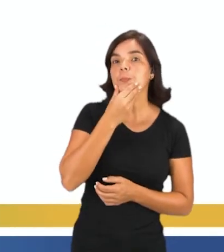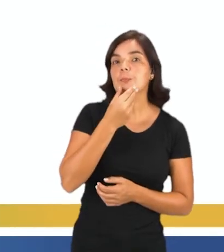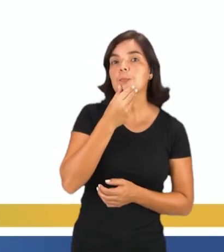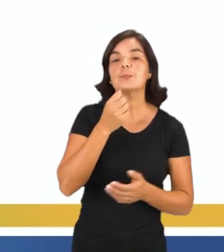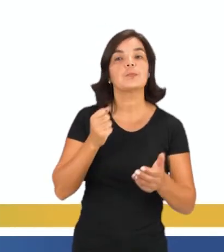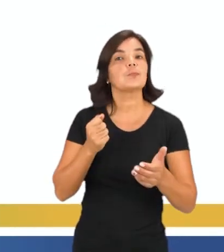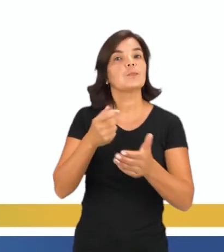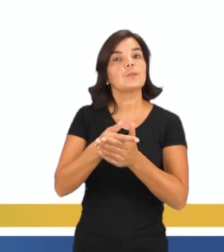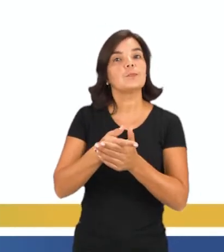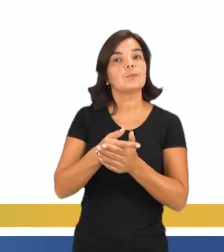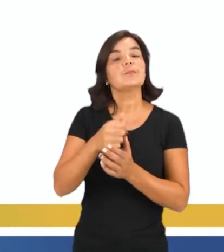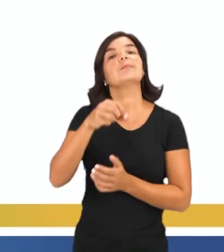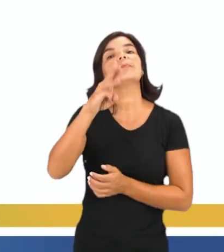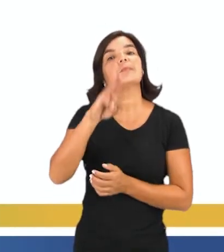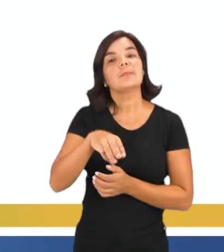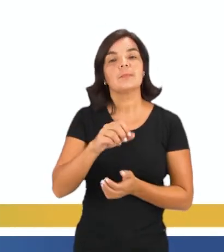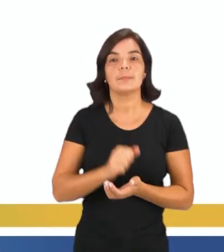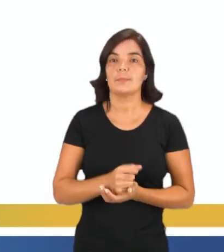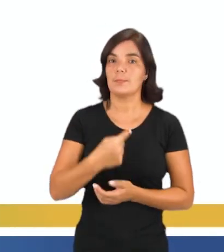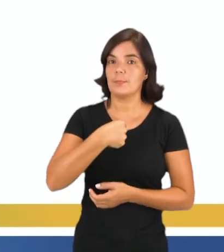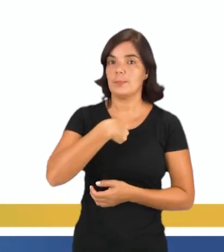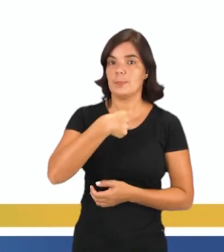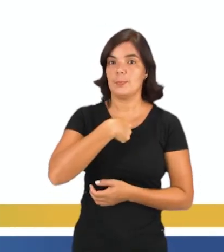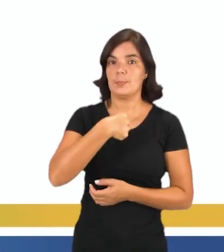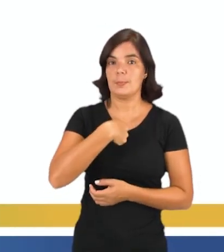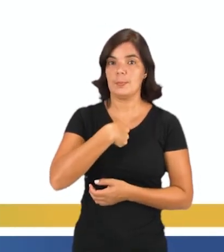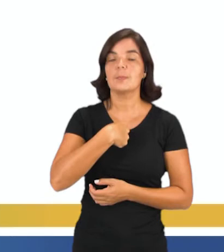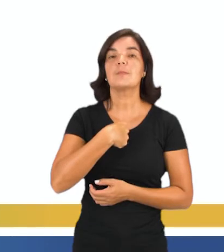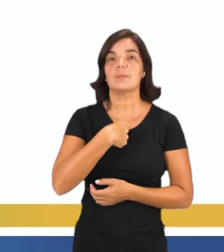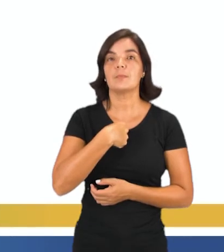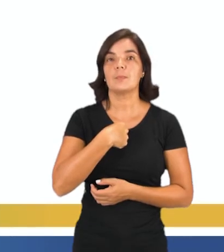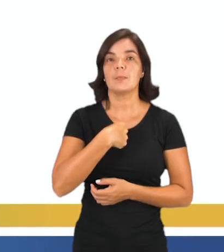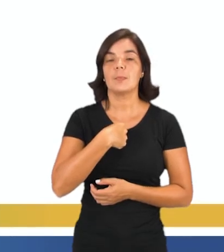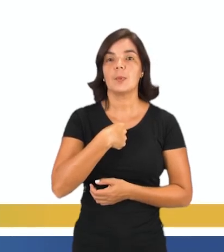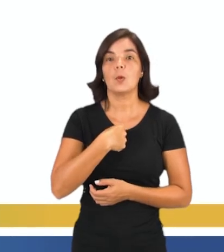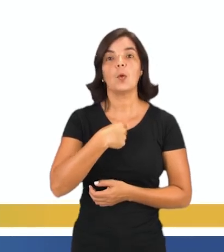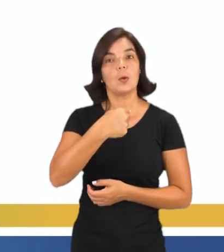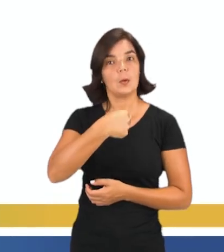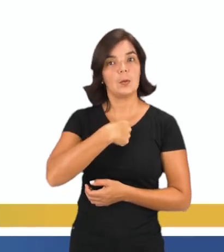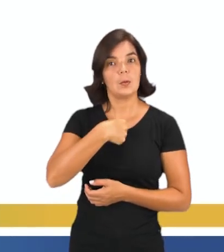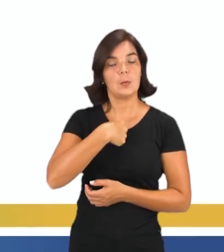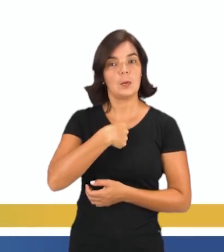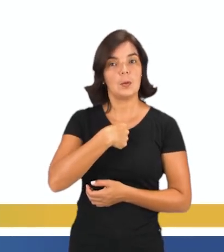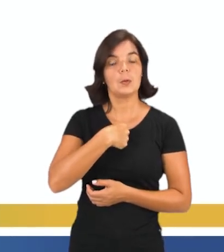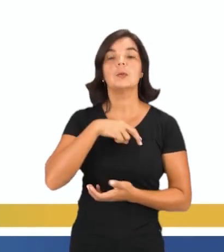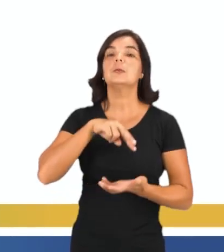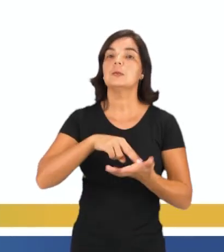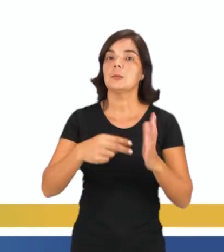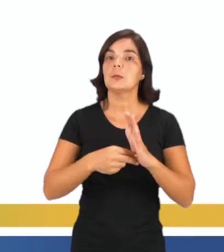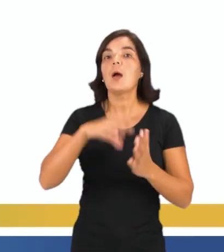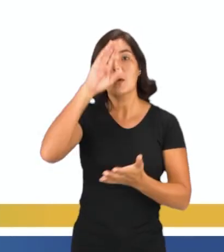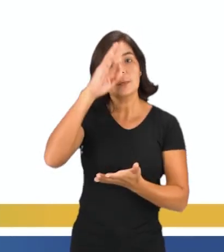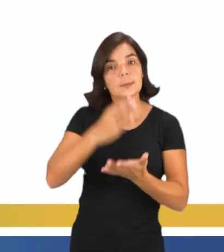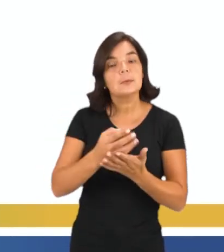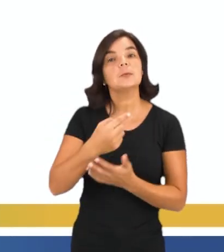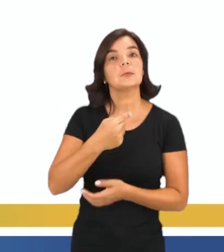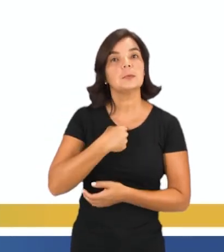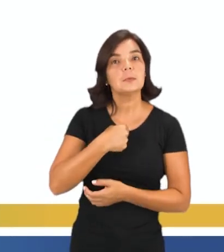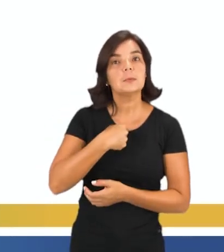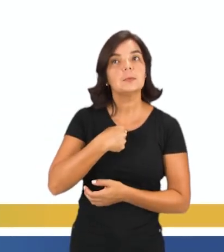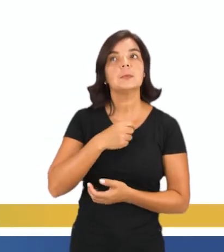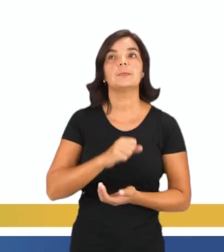comprei, que eu comprei. Então, quando eu digo creem, acredita em mim,